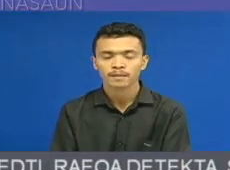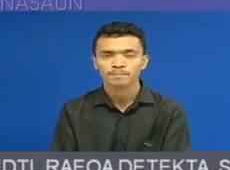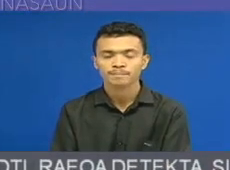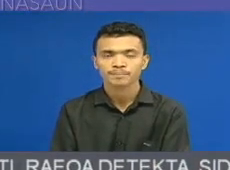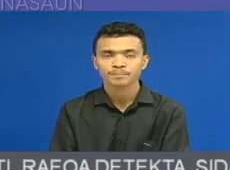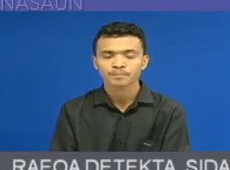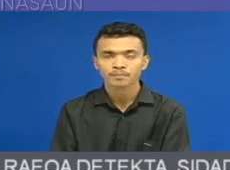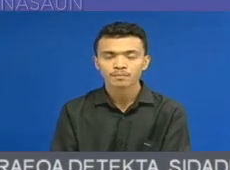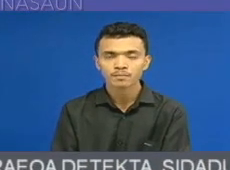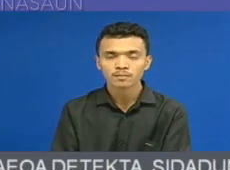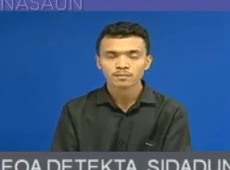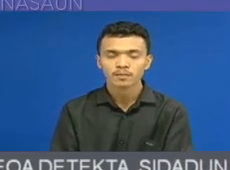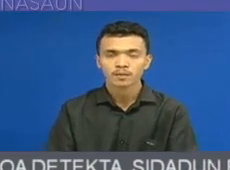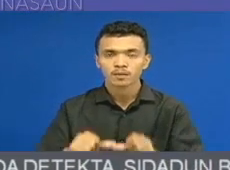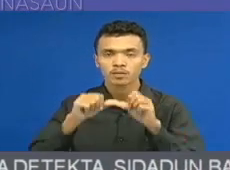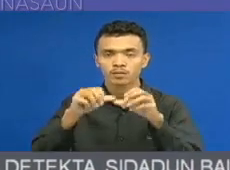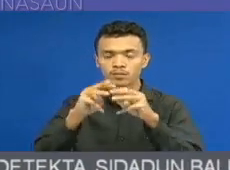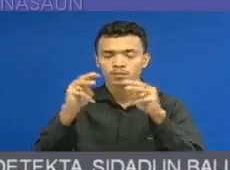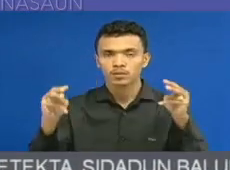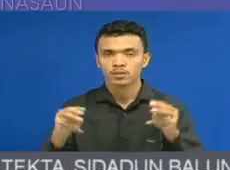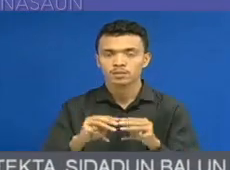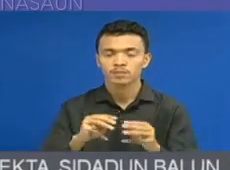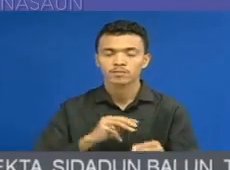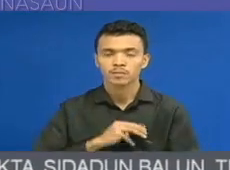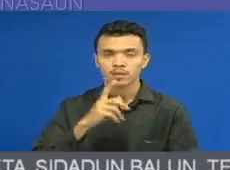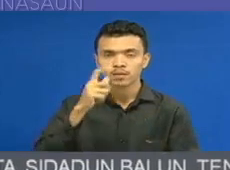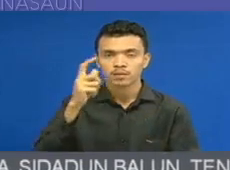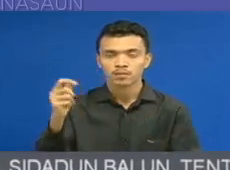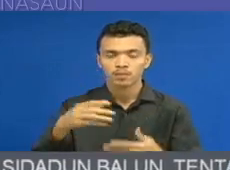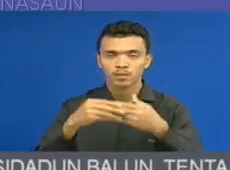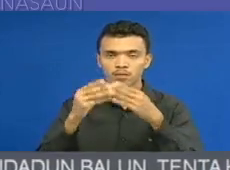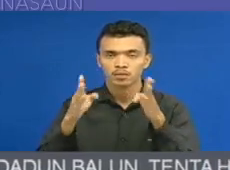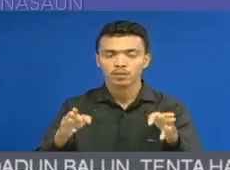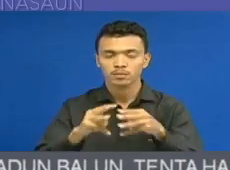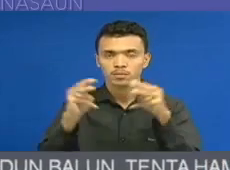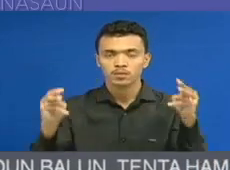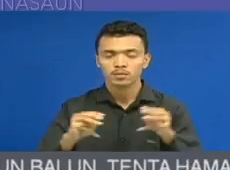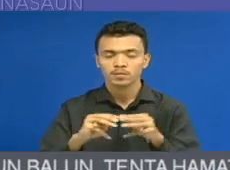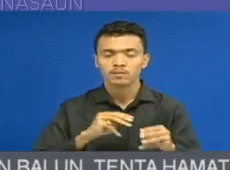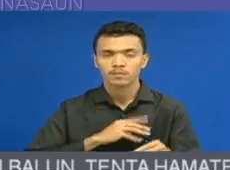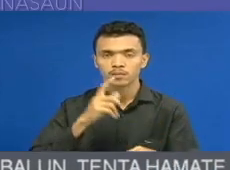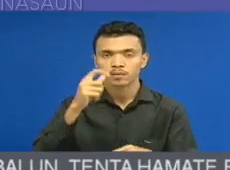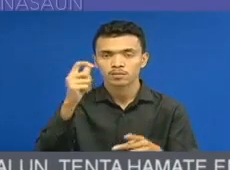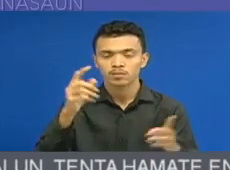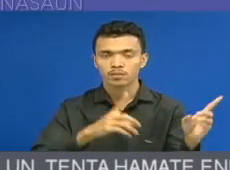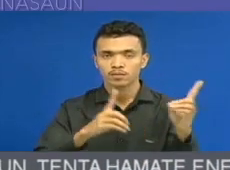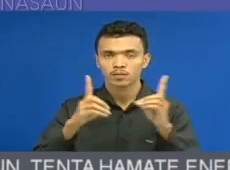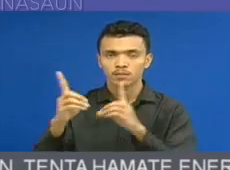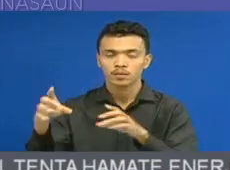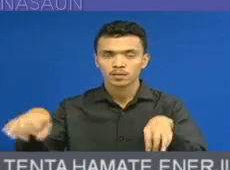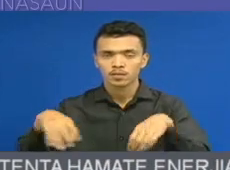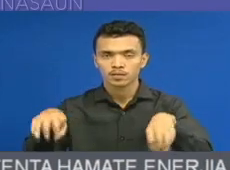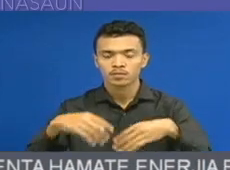Maluk sire tu husik tiha munisipiu vike keita hakat falibaya munisipiu Manatutu. Autoridade munisipiu Manatutu implementa